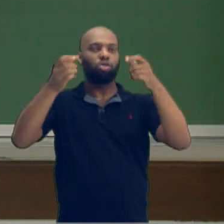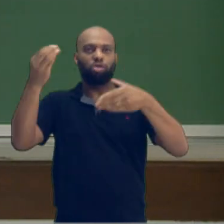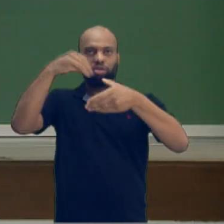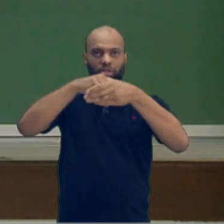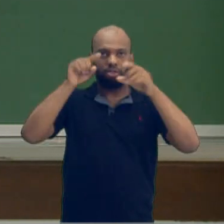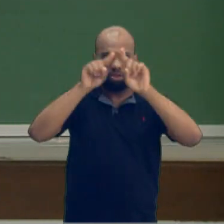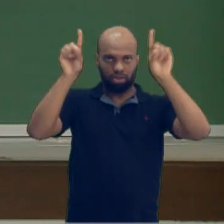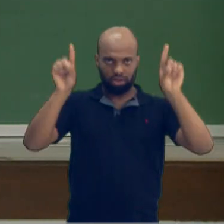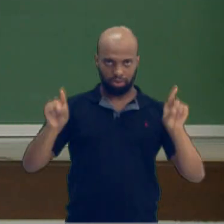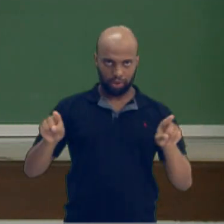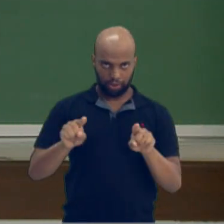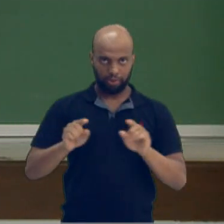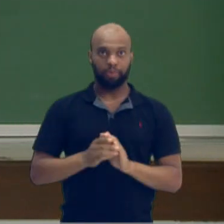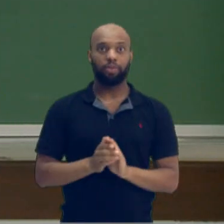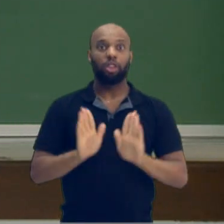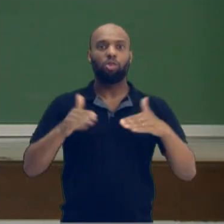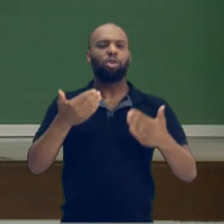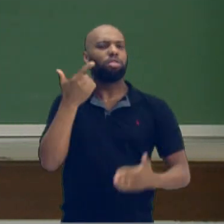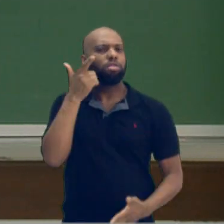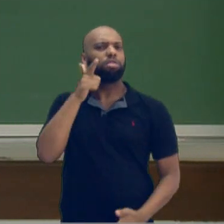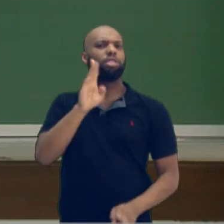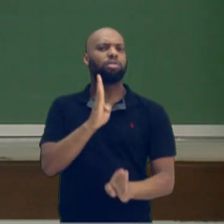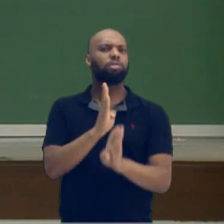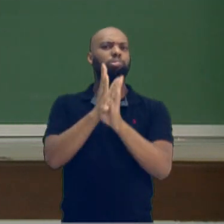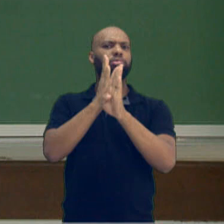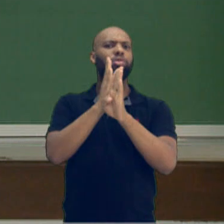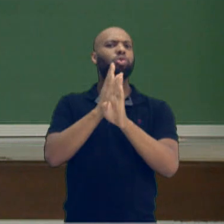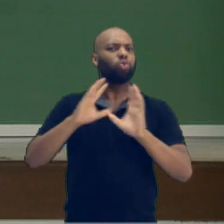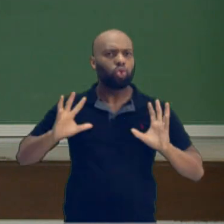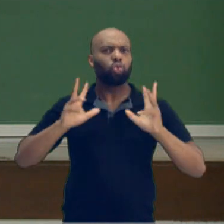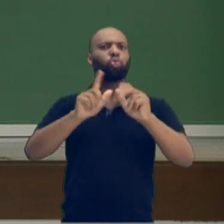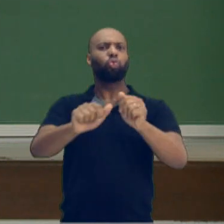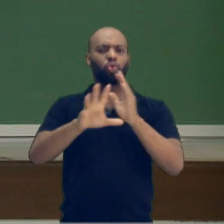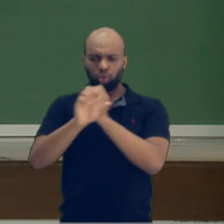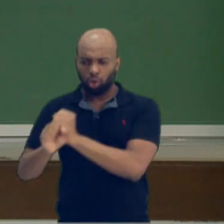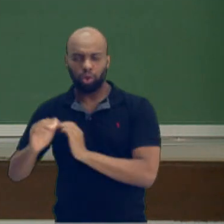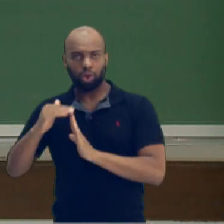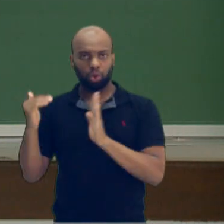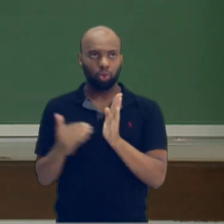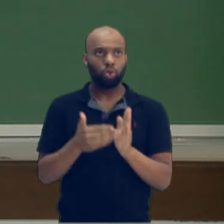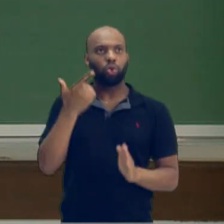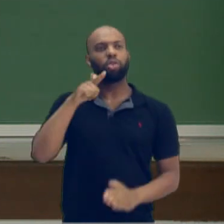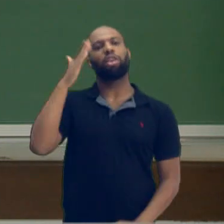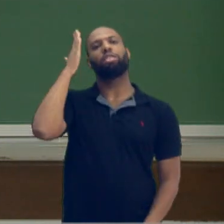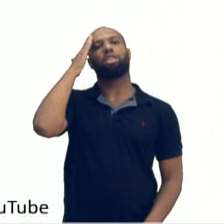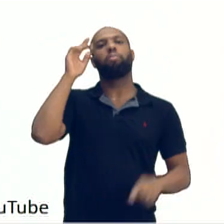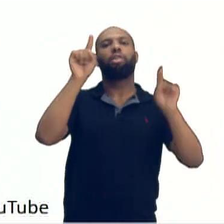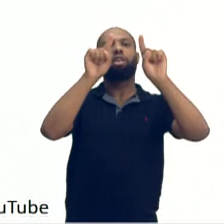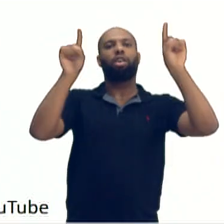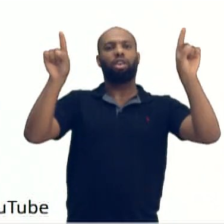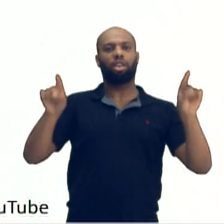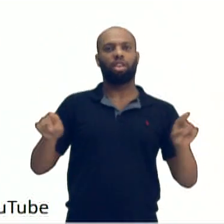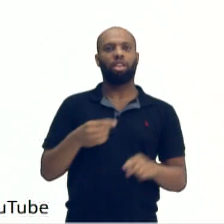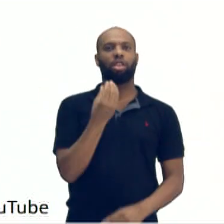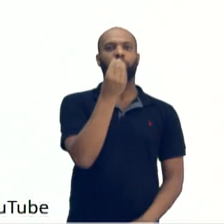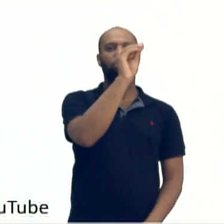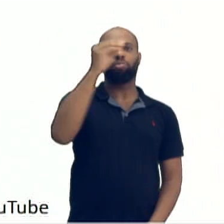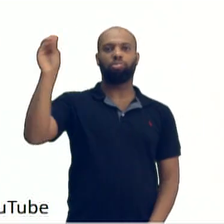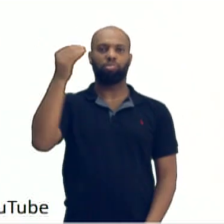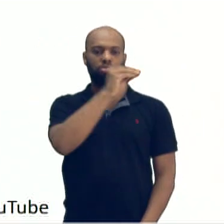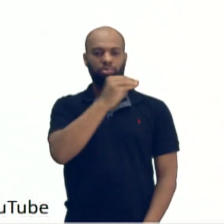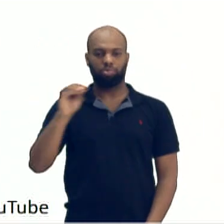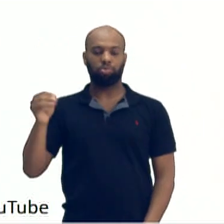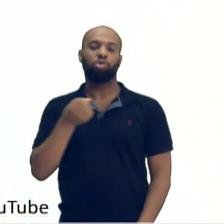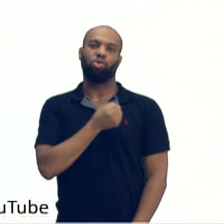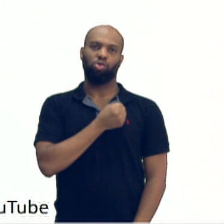tá? Quando a gente consegue calcular o valor de todos os termos, a gente consegue montar a nossa matriz numérica. Perfeito? Então,